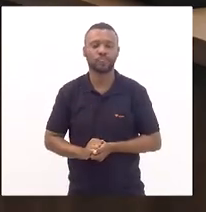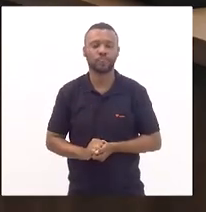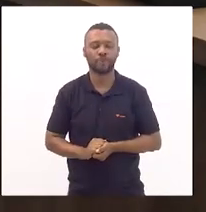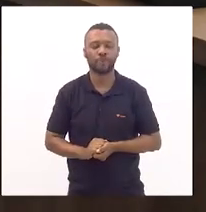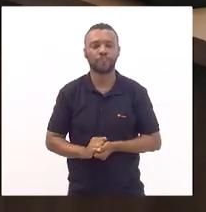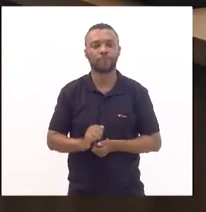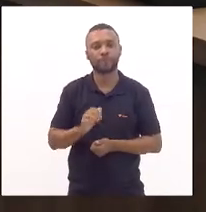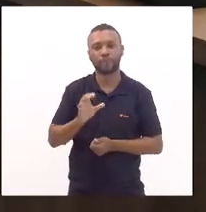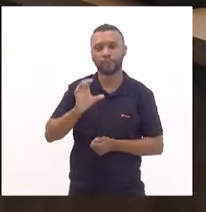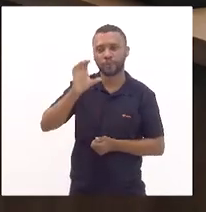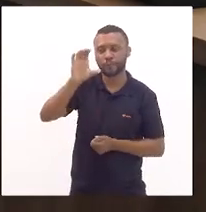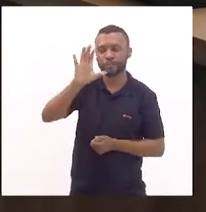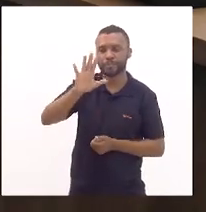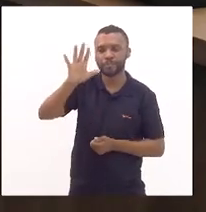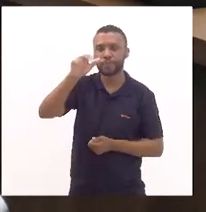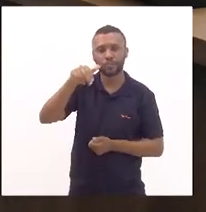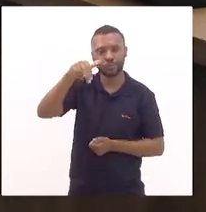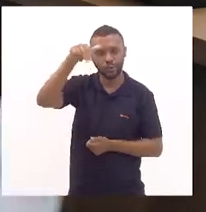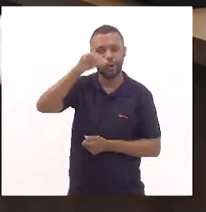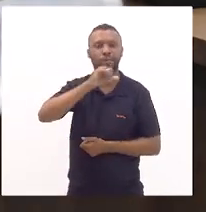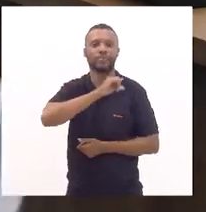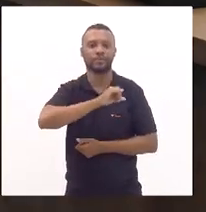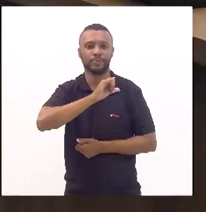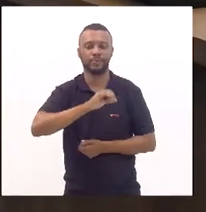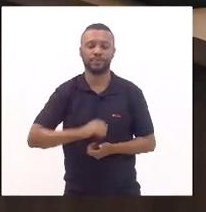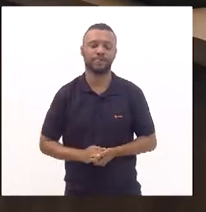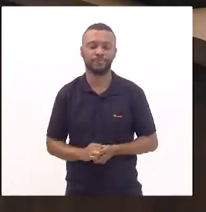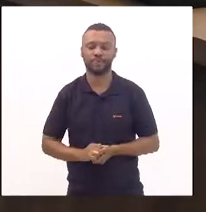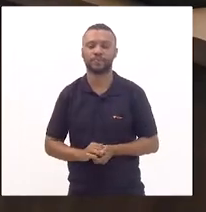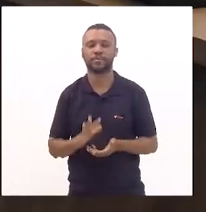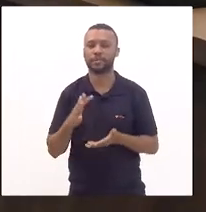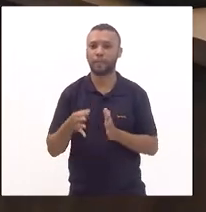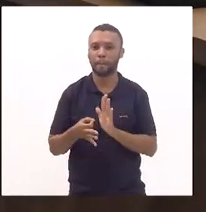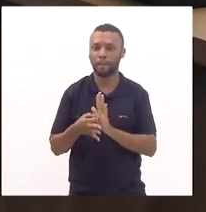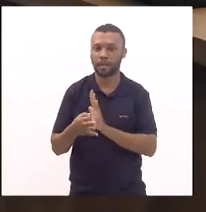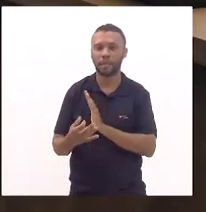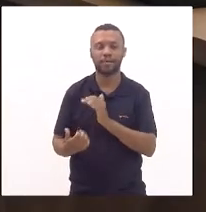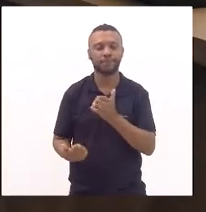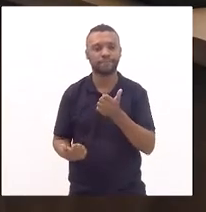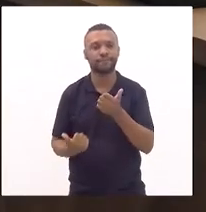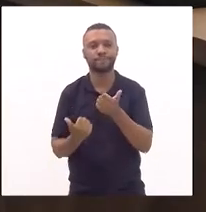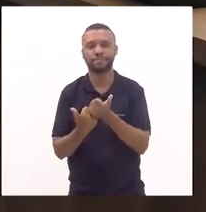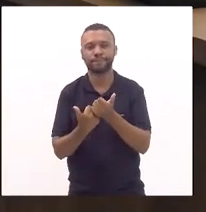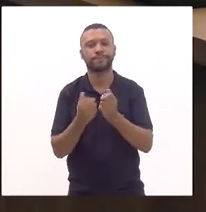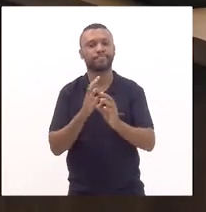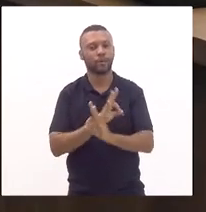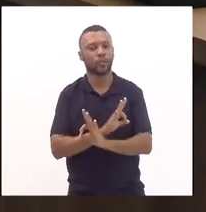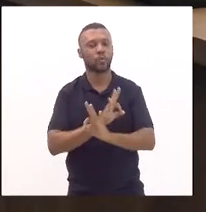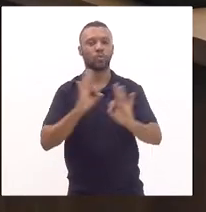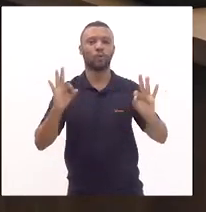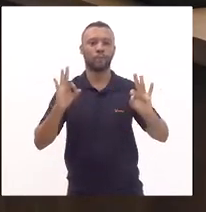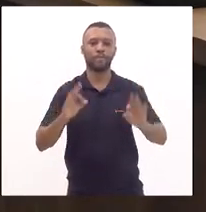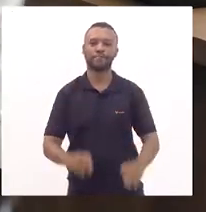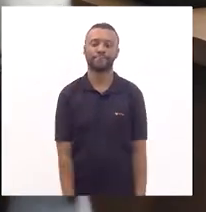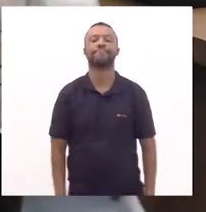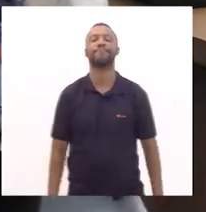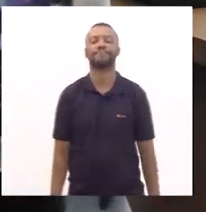região do Norte Fluminense. Então, o parecer é super favorável.